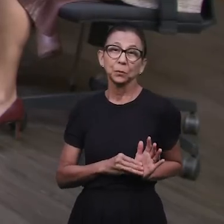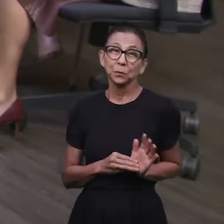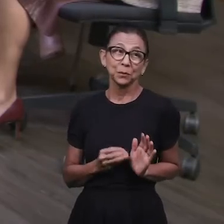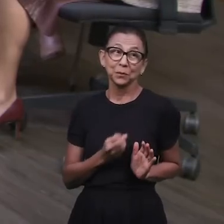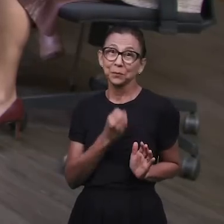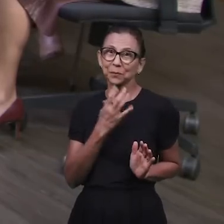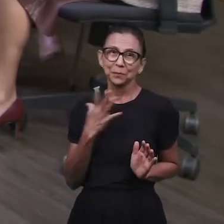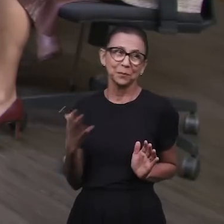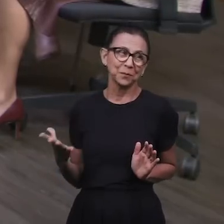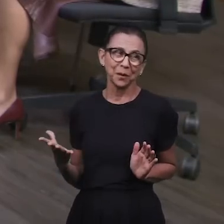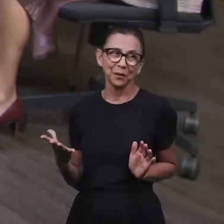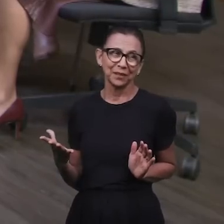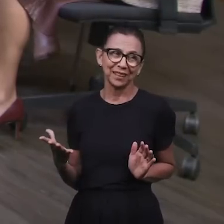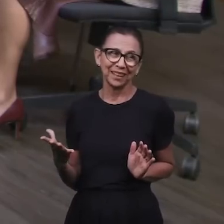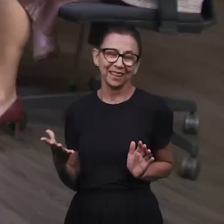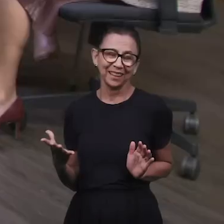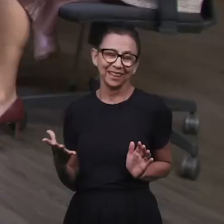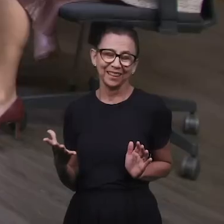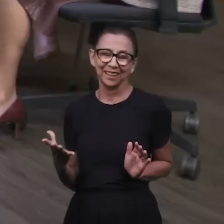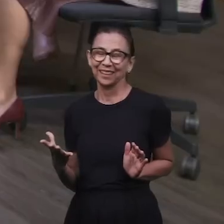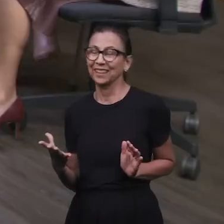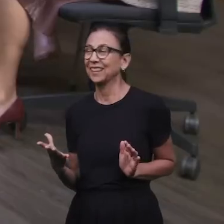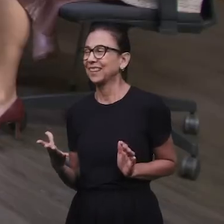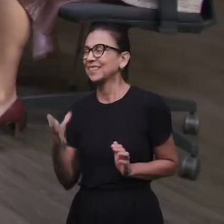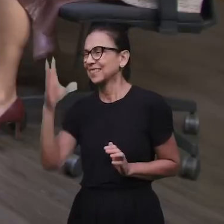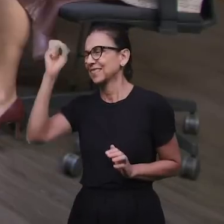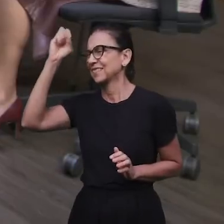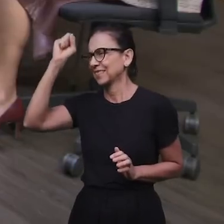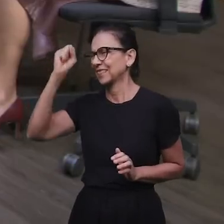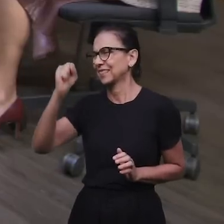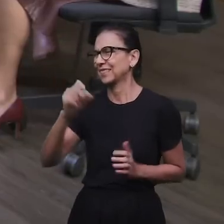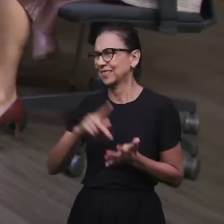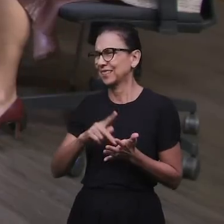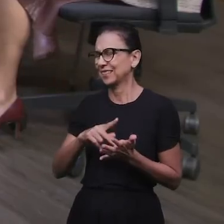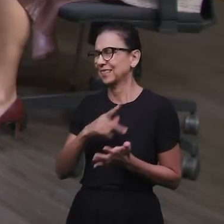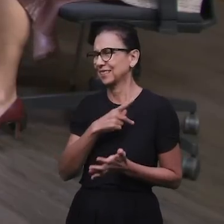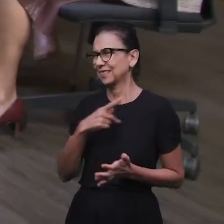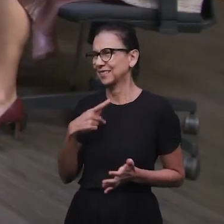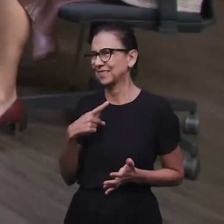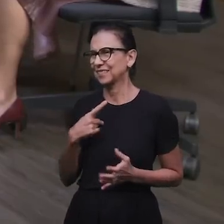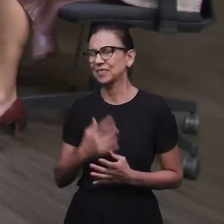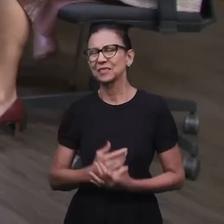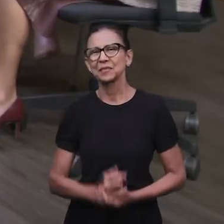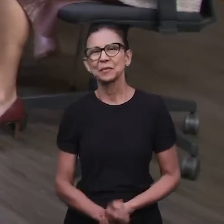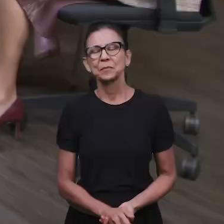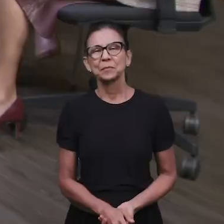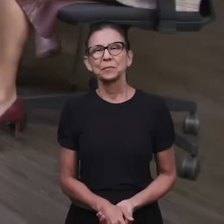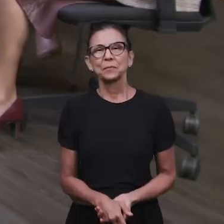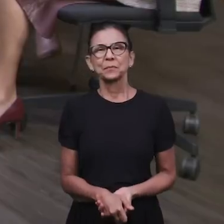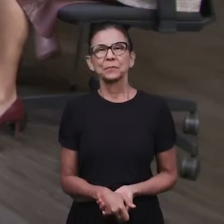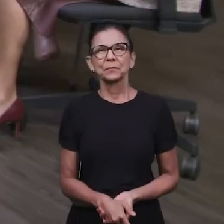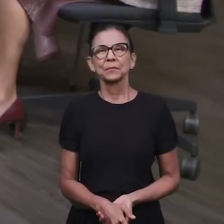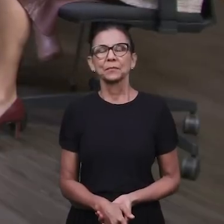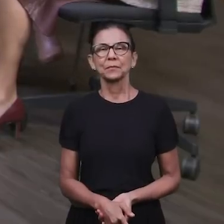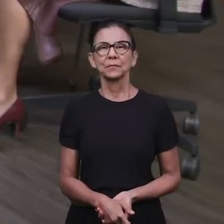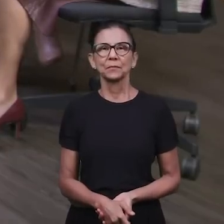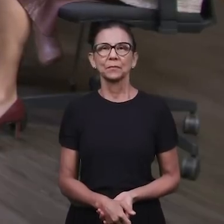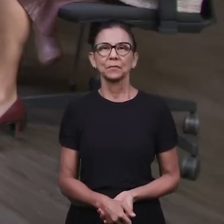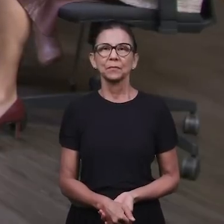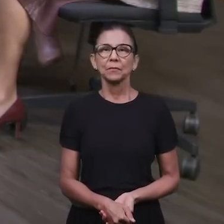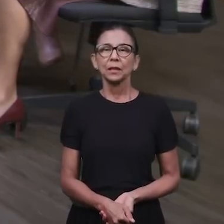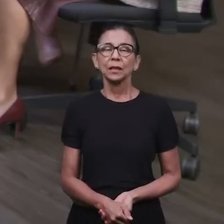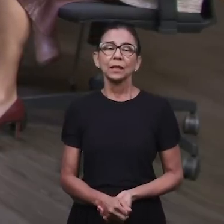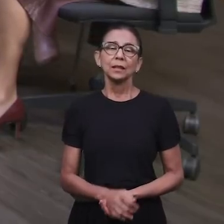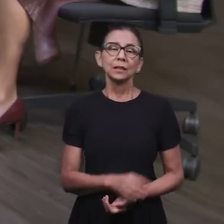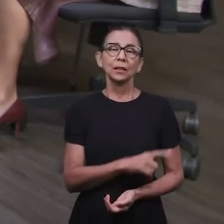desse conteúdo, que é muito bom de fazer, né, Andréia? Como aprendemos, né, pastor? Como aprendemos. É bom que diante